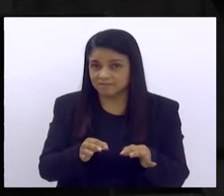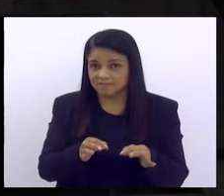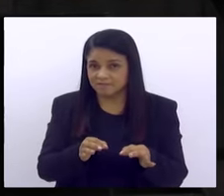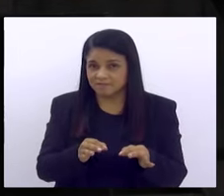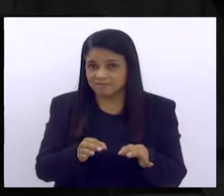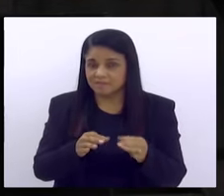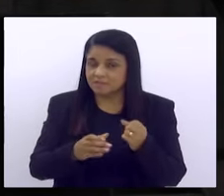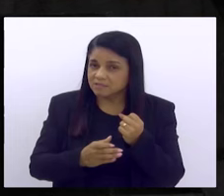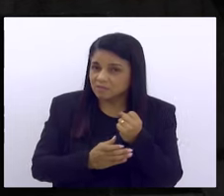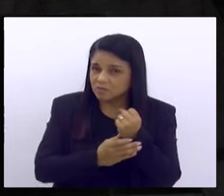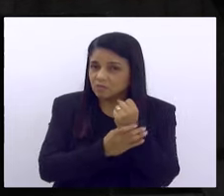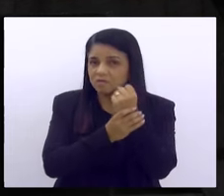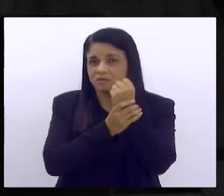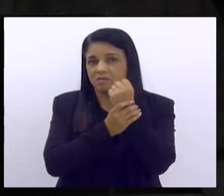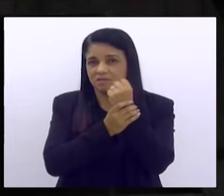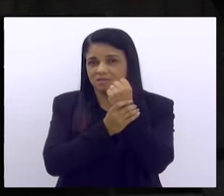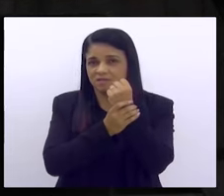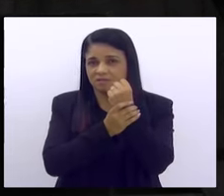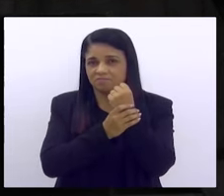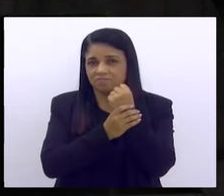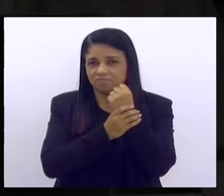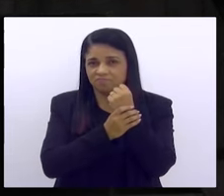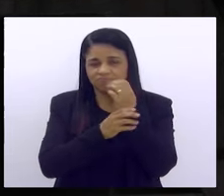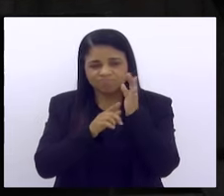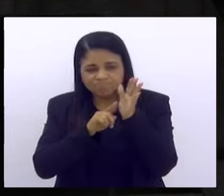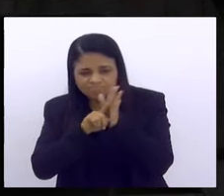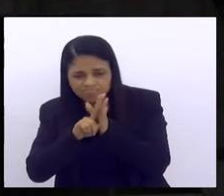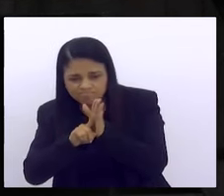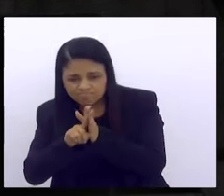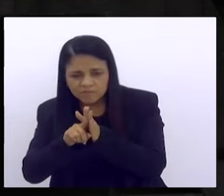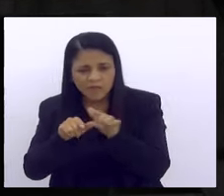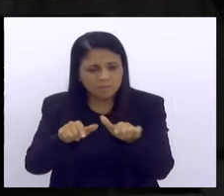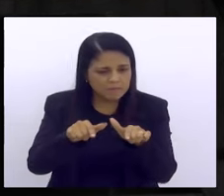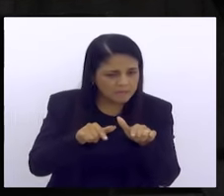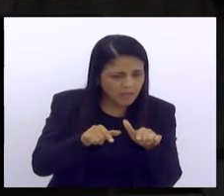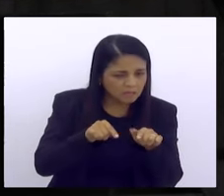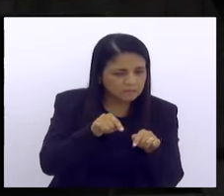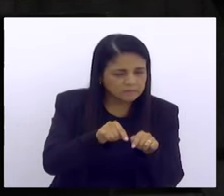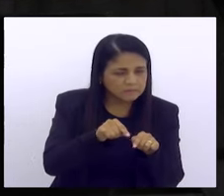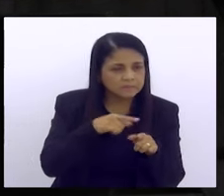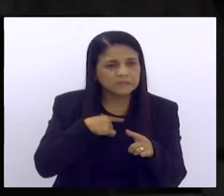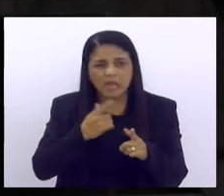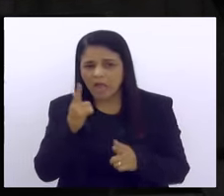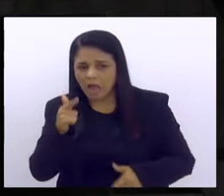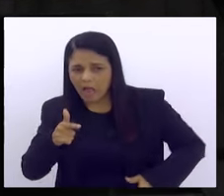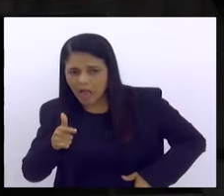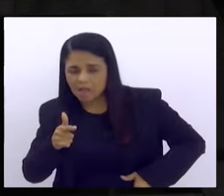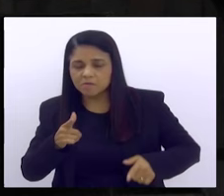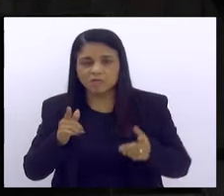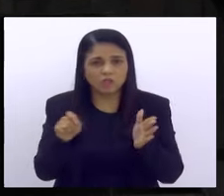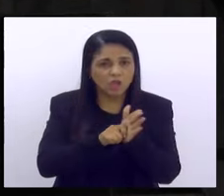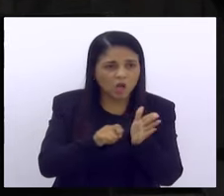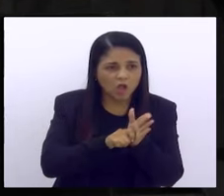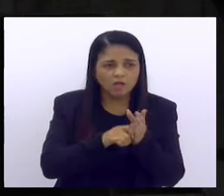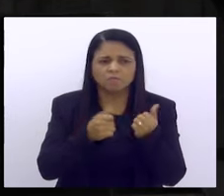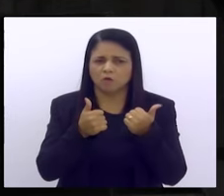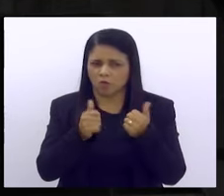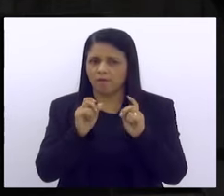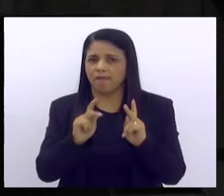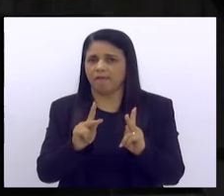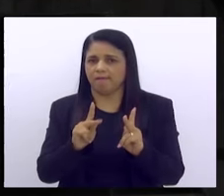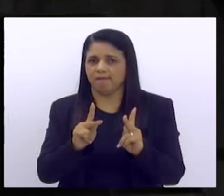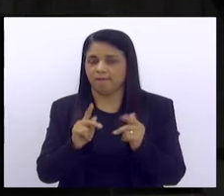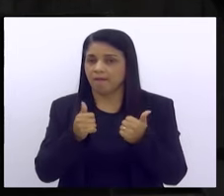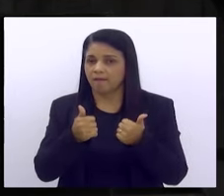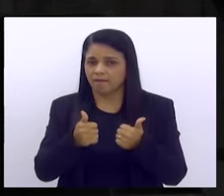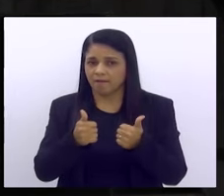de segurança, que deve verificar se há mandado em aberto, se há arma, se há drogas, e